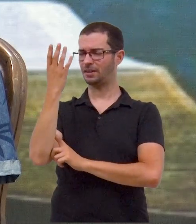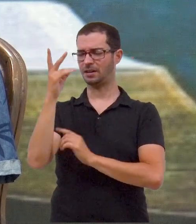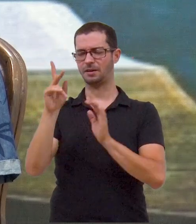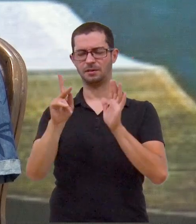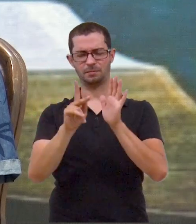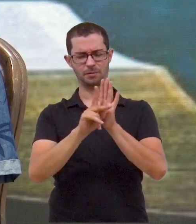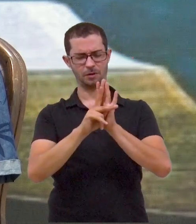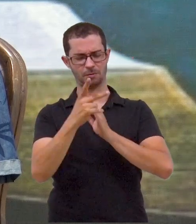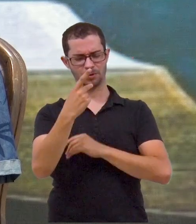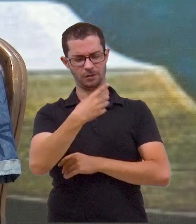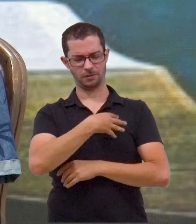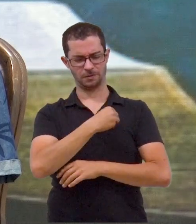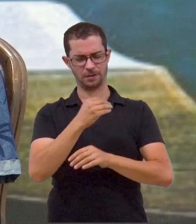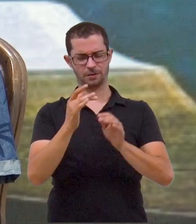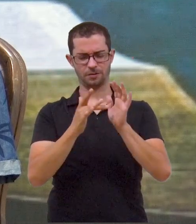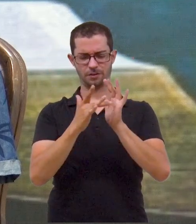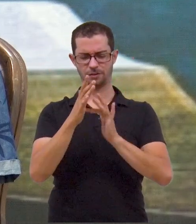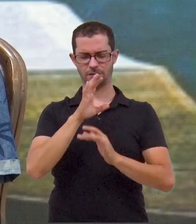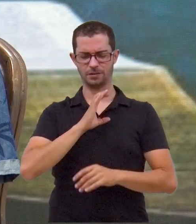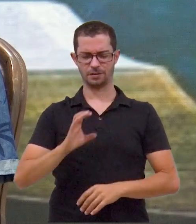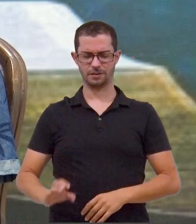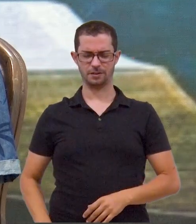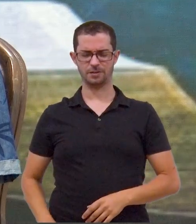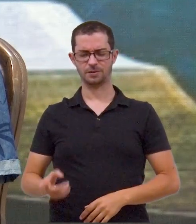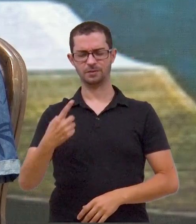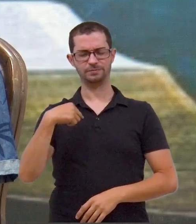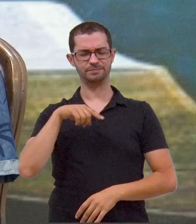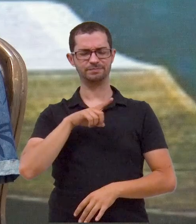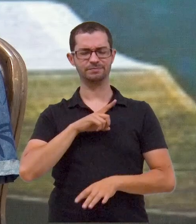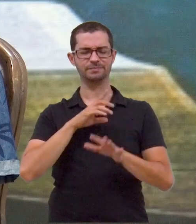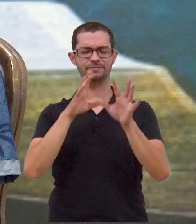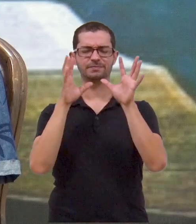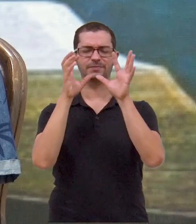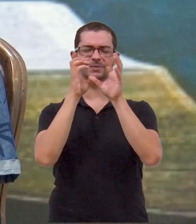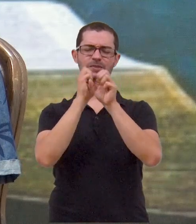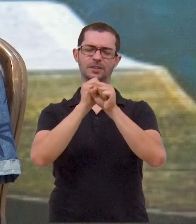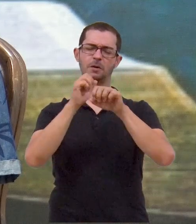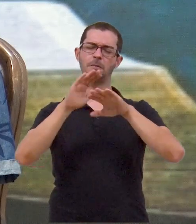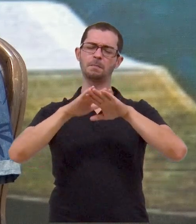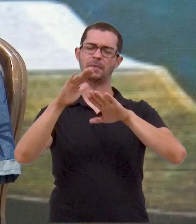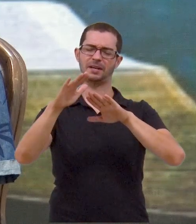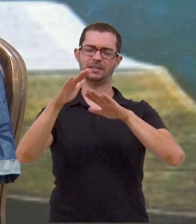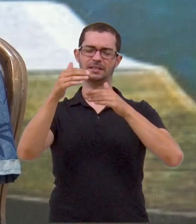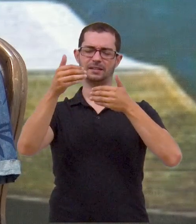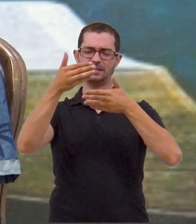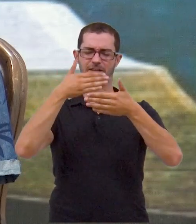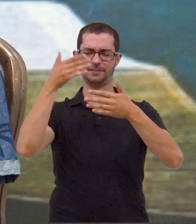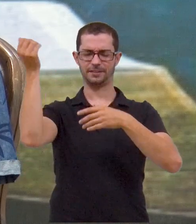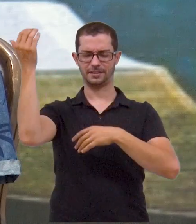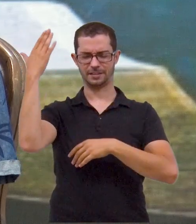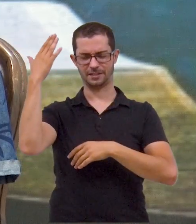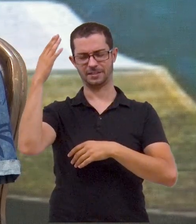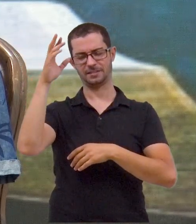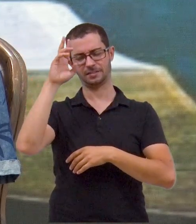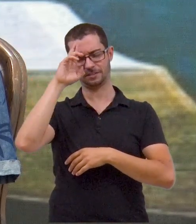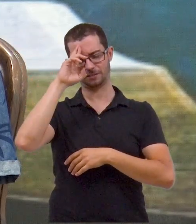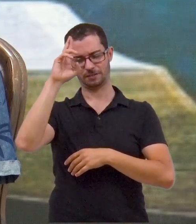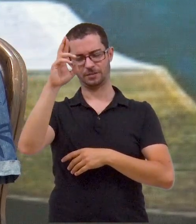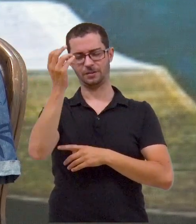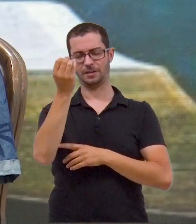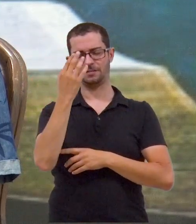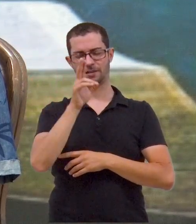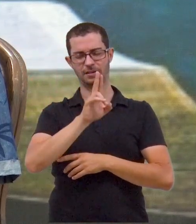Cristo, nós ficamos na escuridão. Mas, por graça e misericórdia, revela-nos em nome de Jesus.